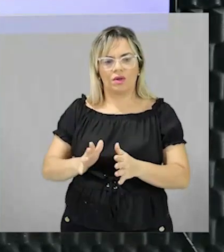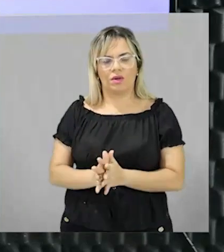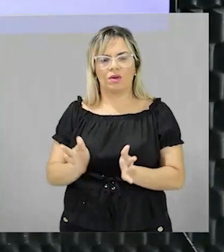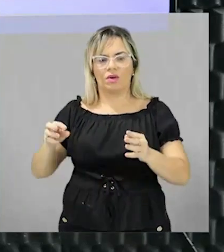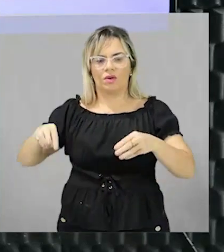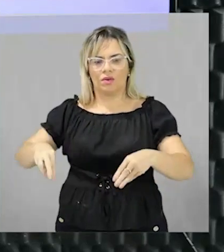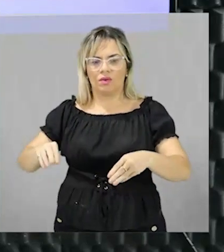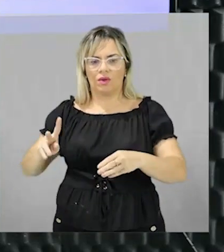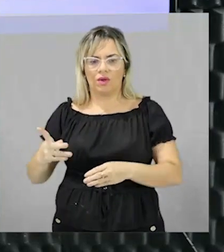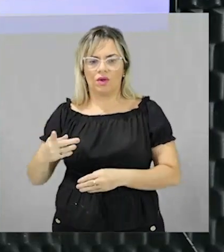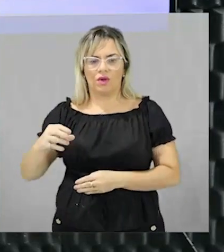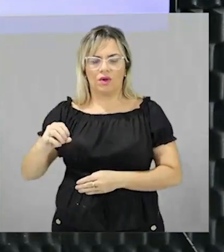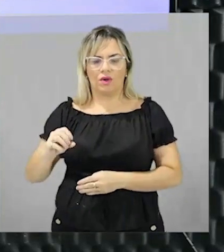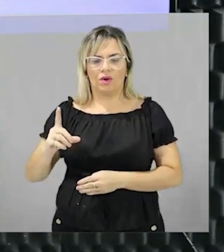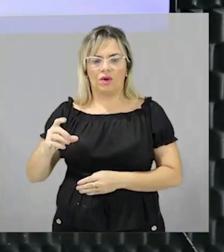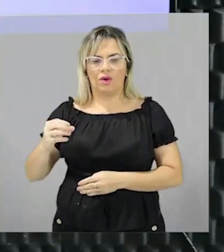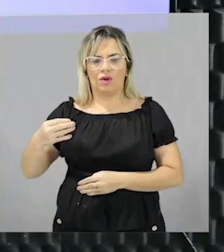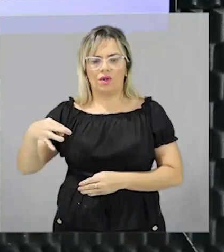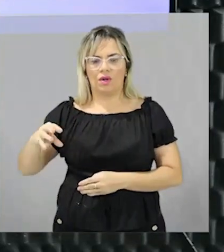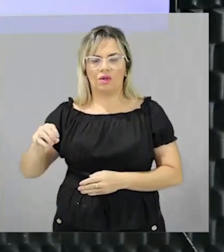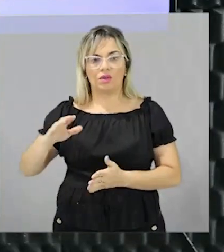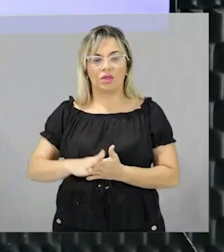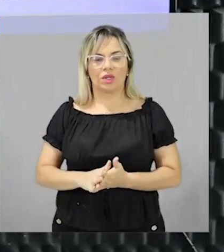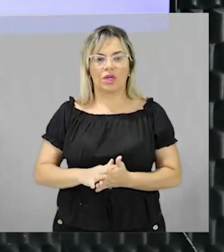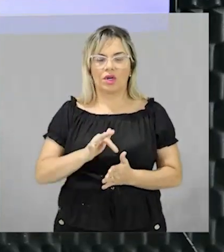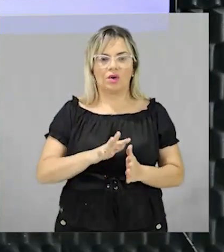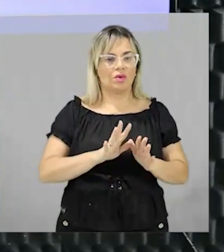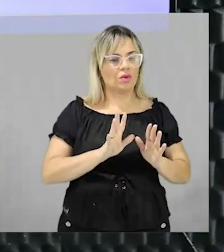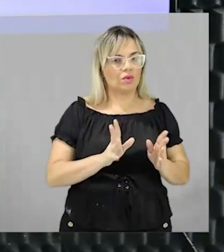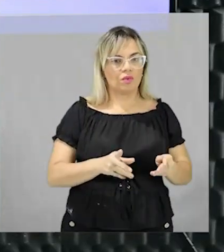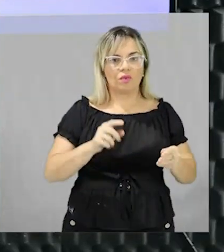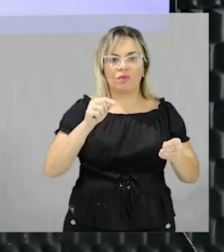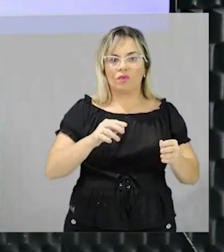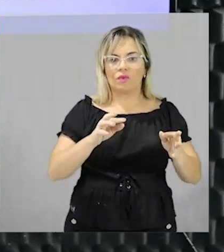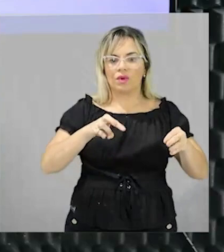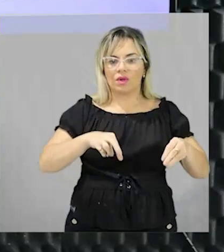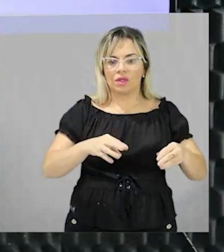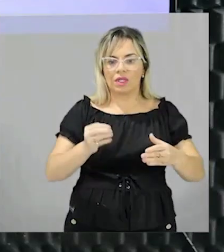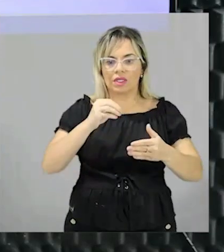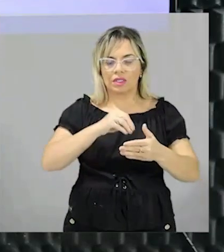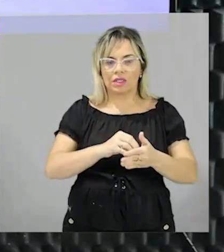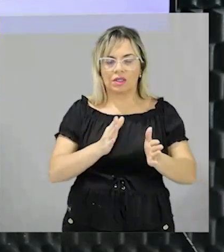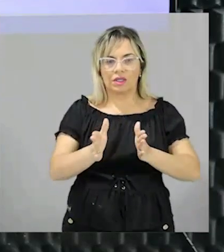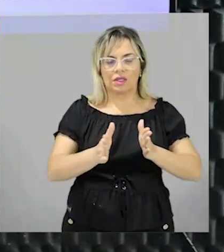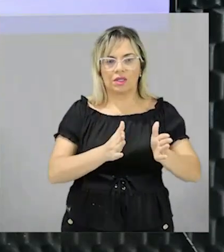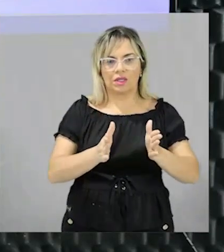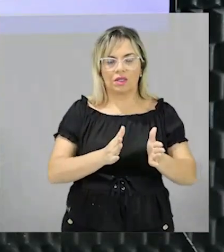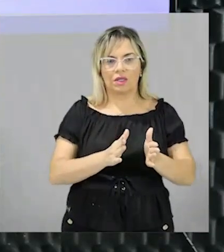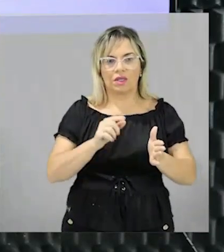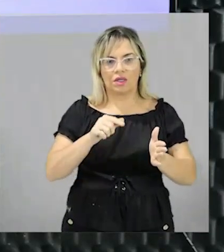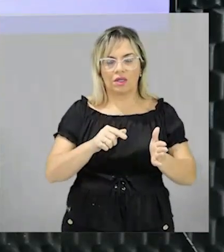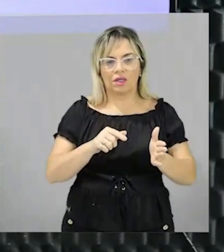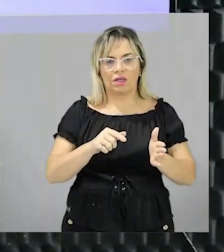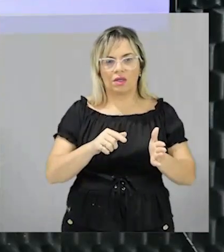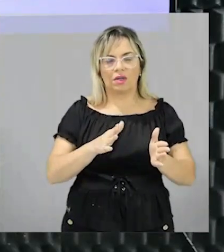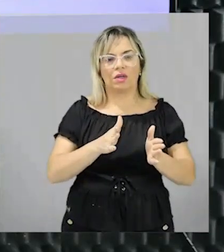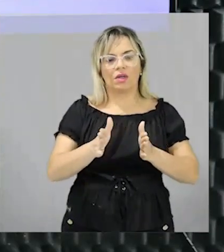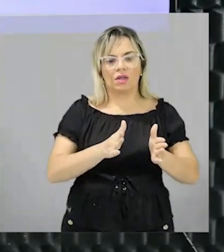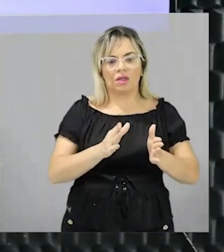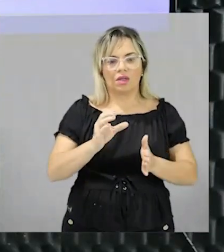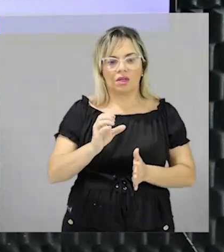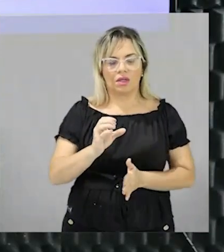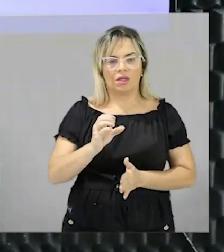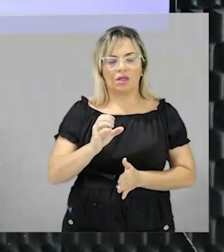nós estamos, o atual, e que está inserido dentro da era, tá certo, geológica, da era, da era